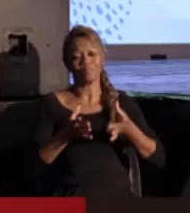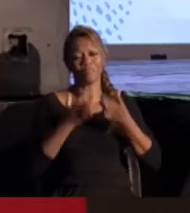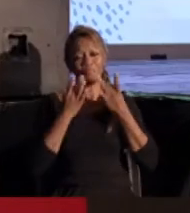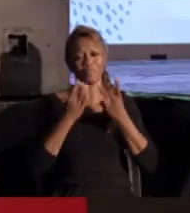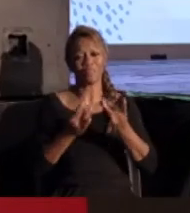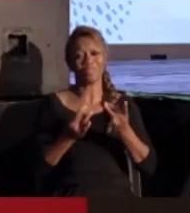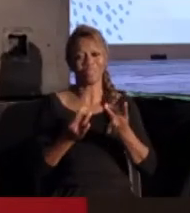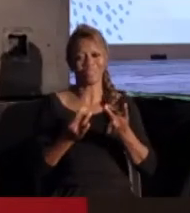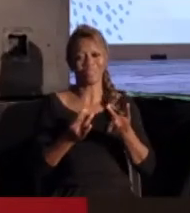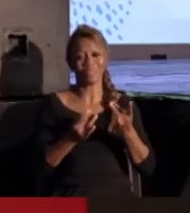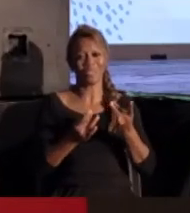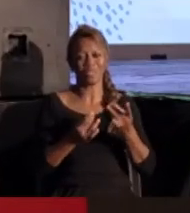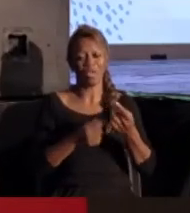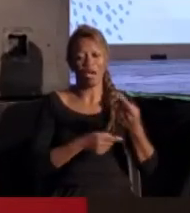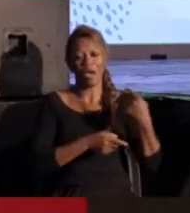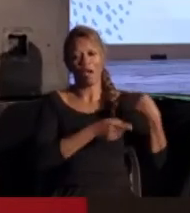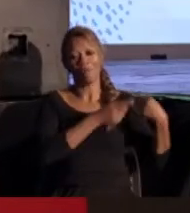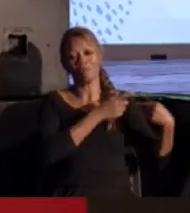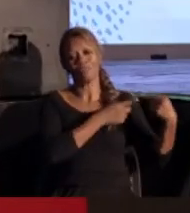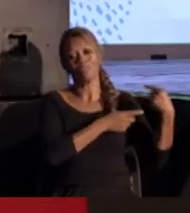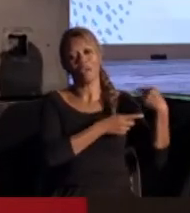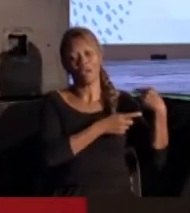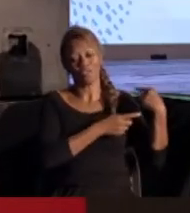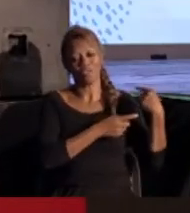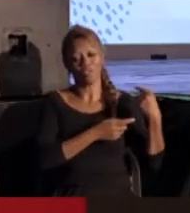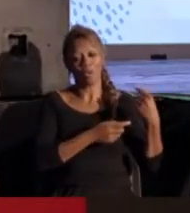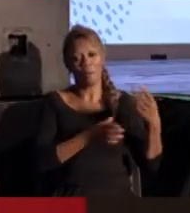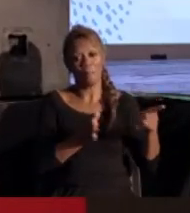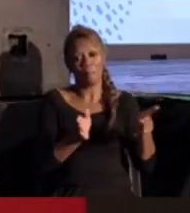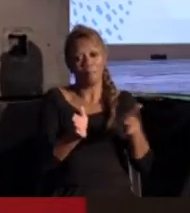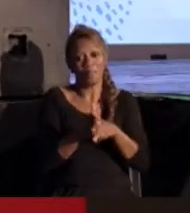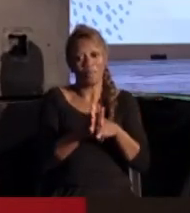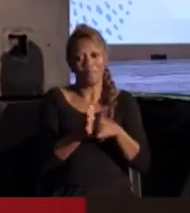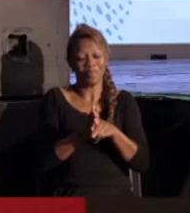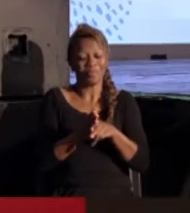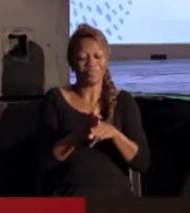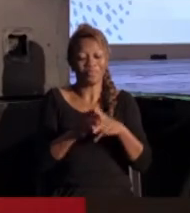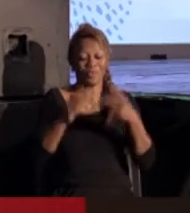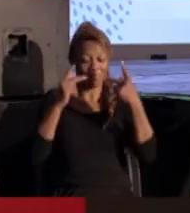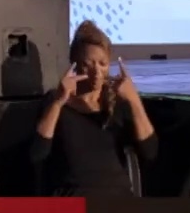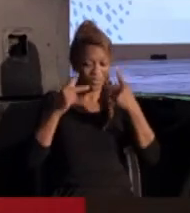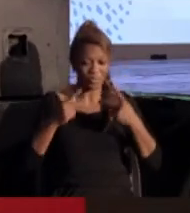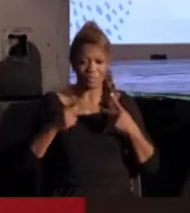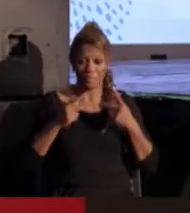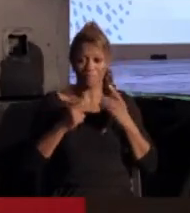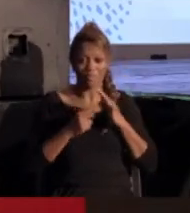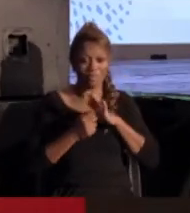a minha ancestralidade humana, o meu humano colocado ali,